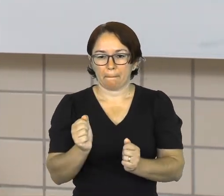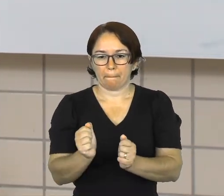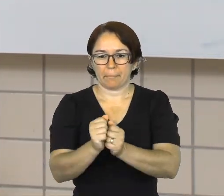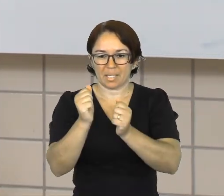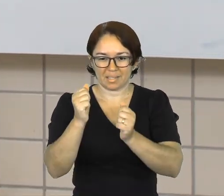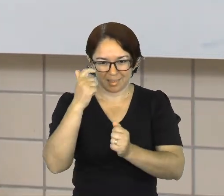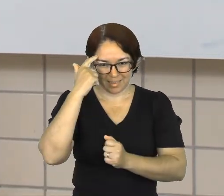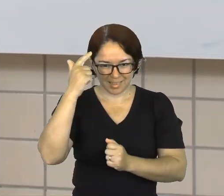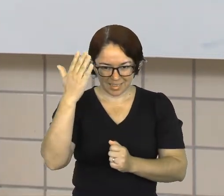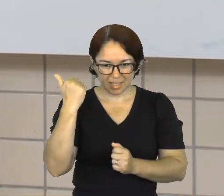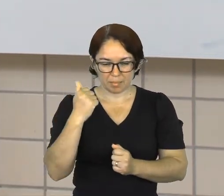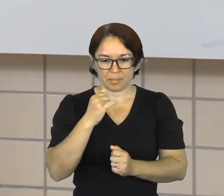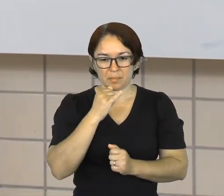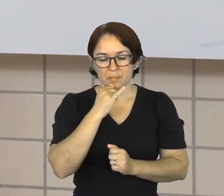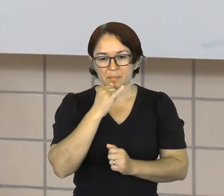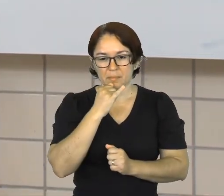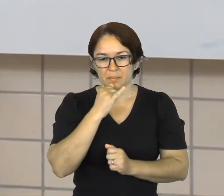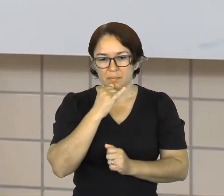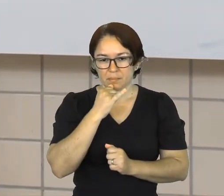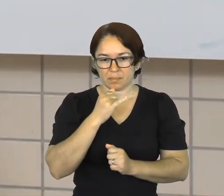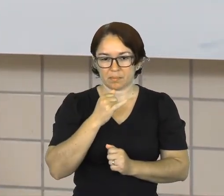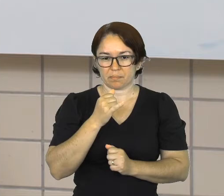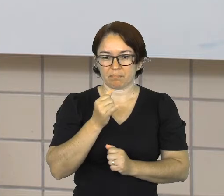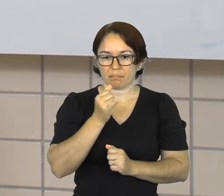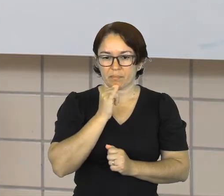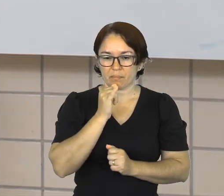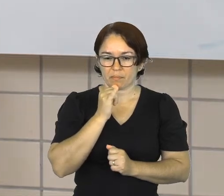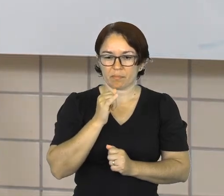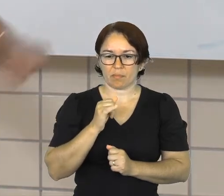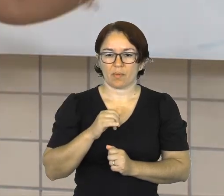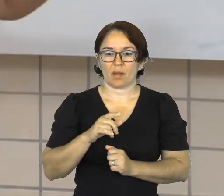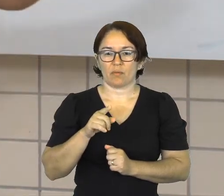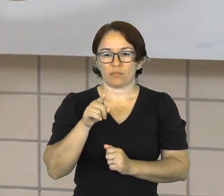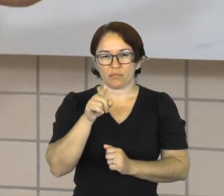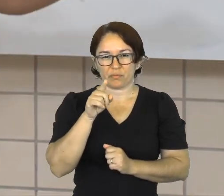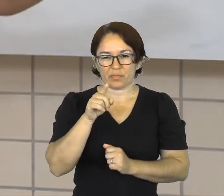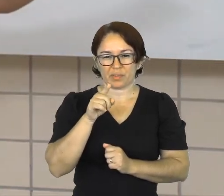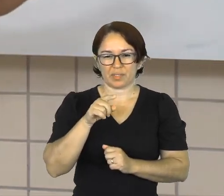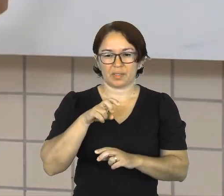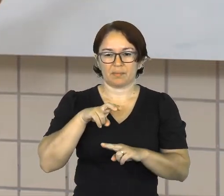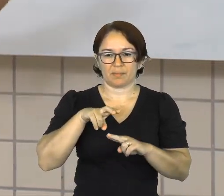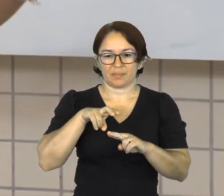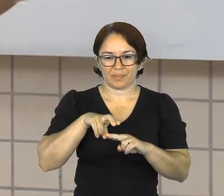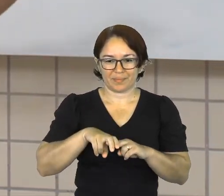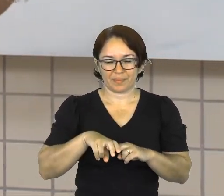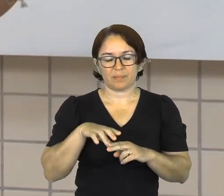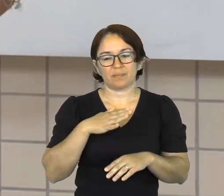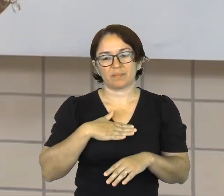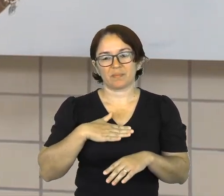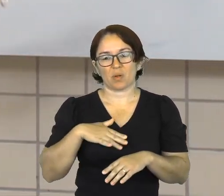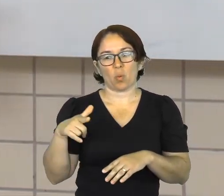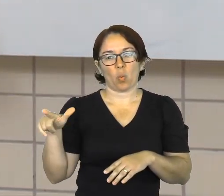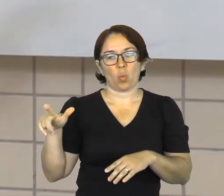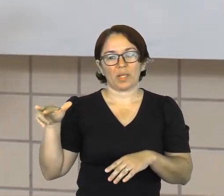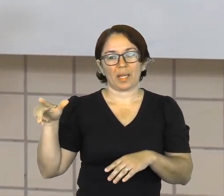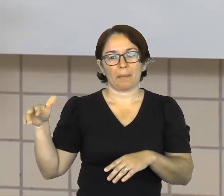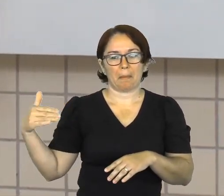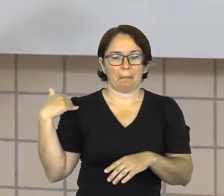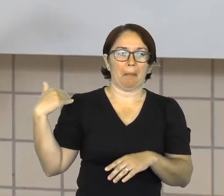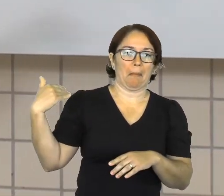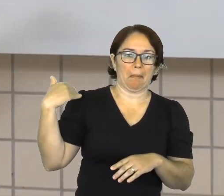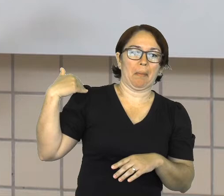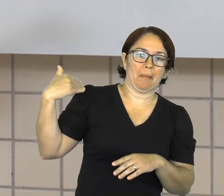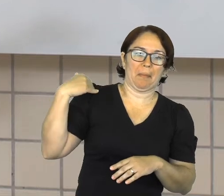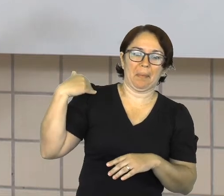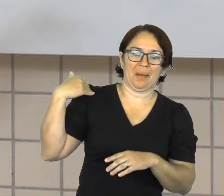de boa, vendo seu filminho, e aí chega seu irmãozinho mais novo e fica, vamos brincar, vamos brincar. Ele tá o quê? Te perturbando. Quando ele